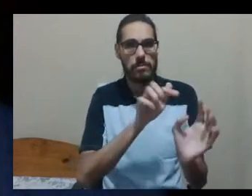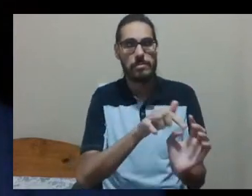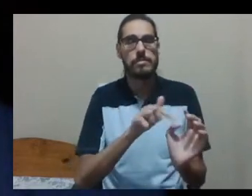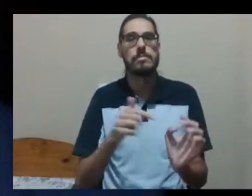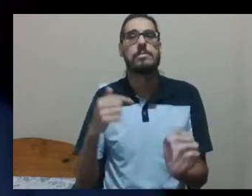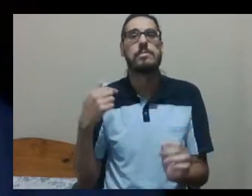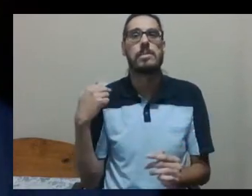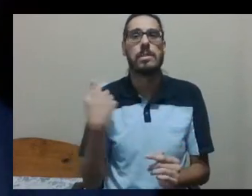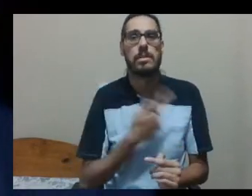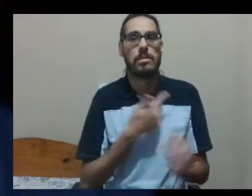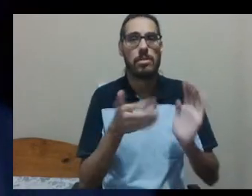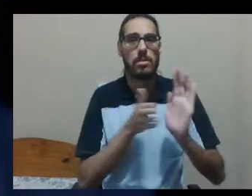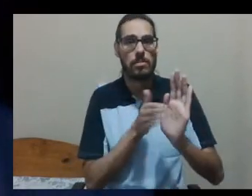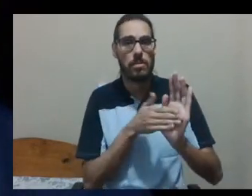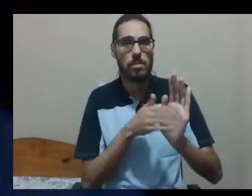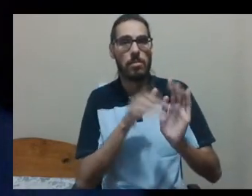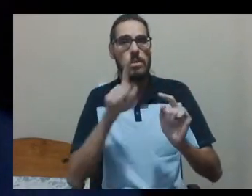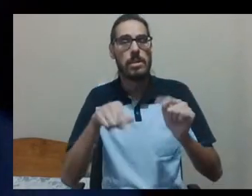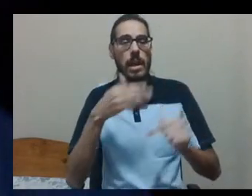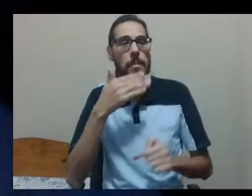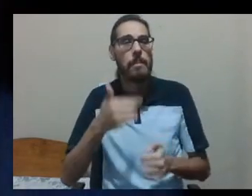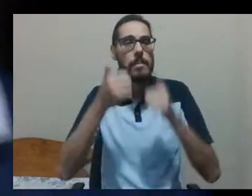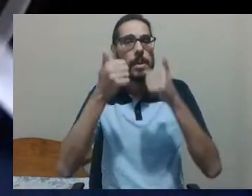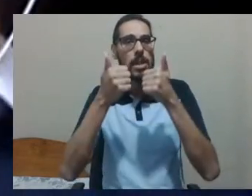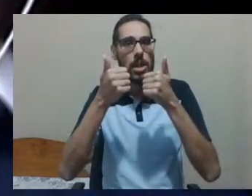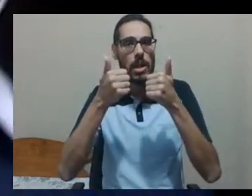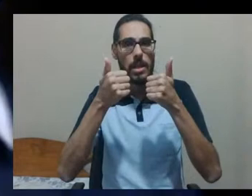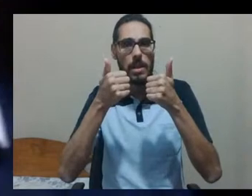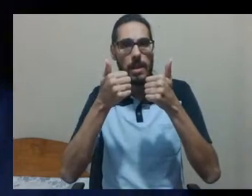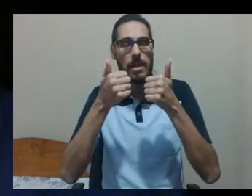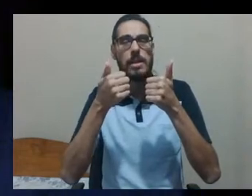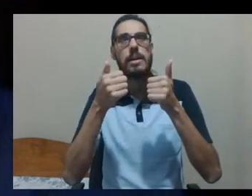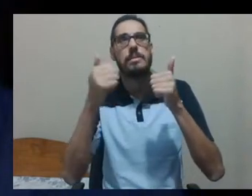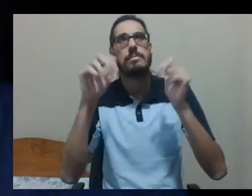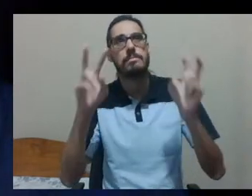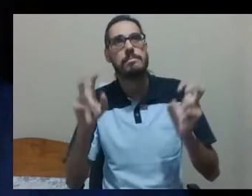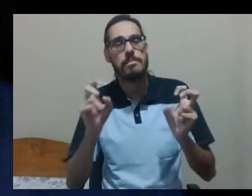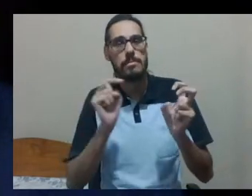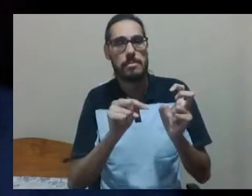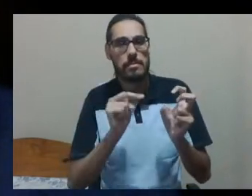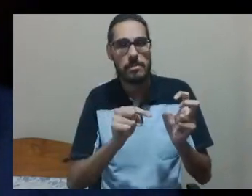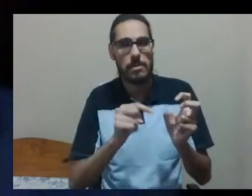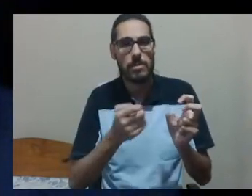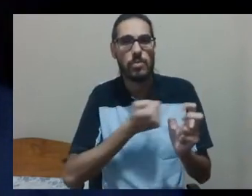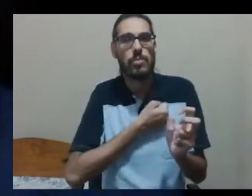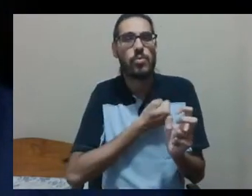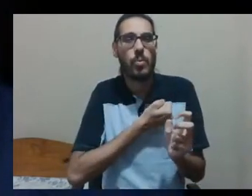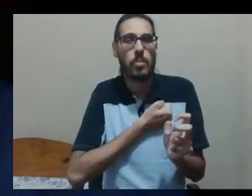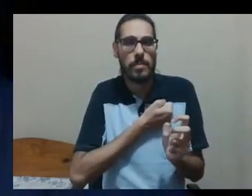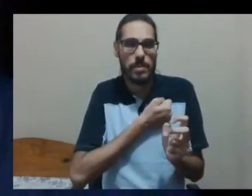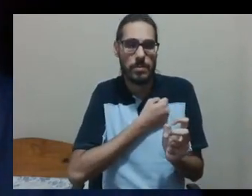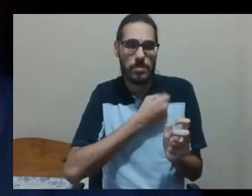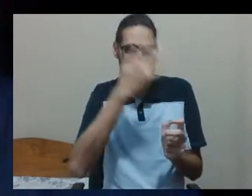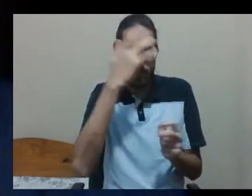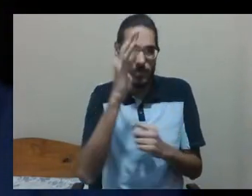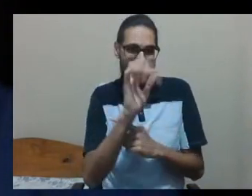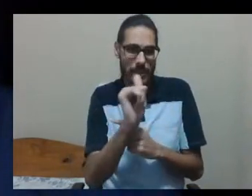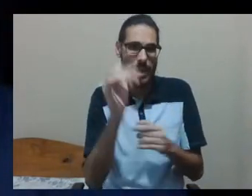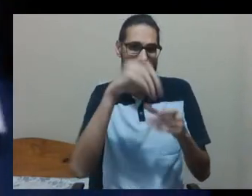uma proposta aí para melhorar essa questão do número de quantidade de TAs, né, dentro das secretarias de